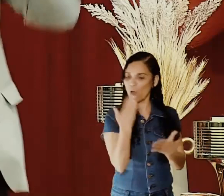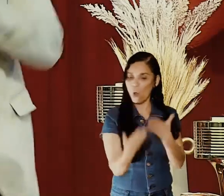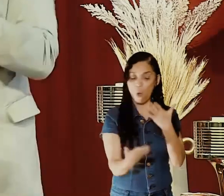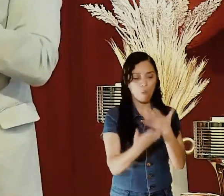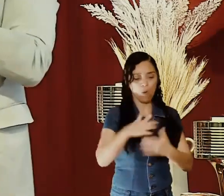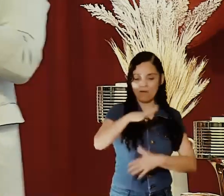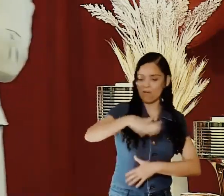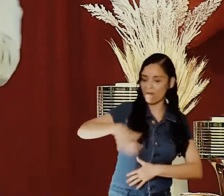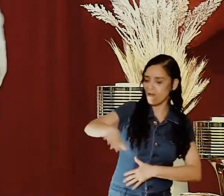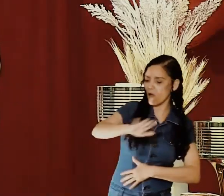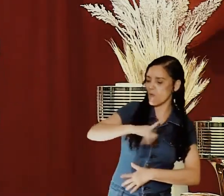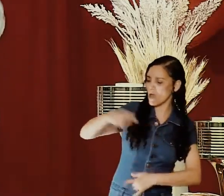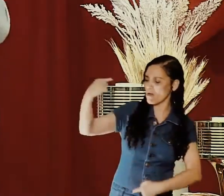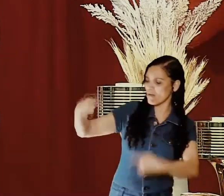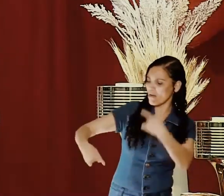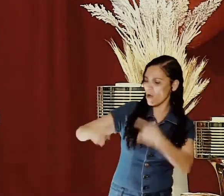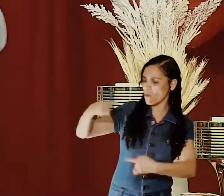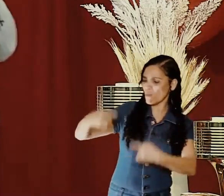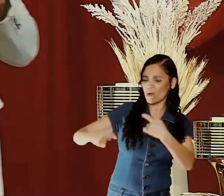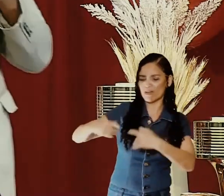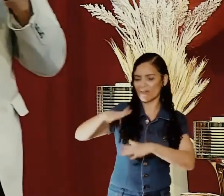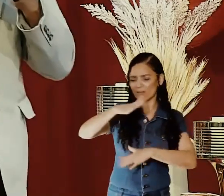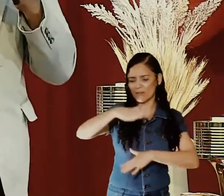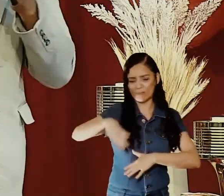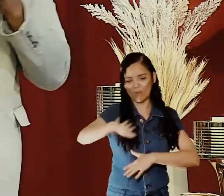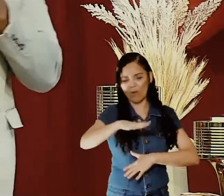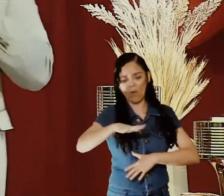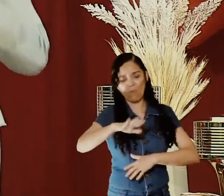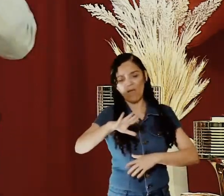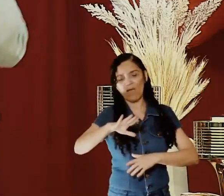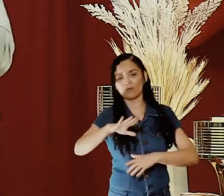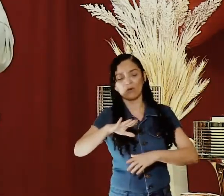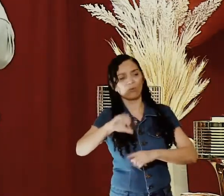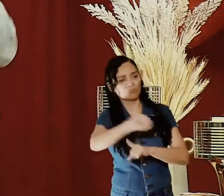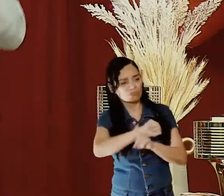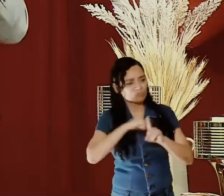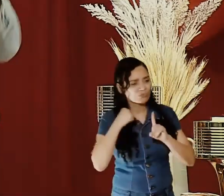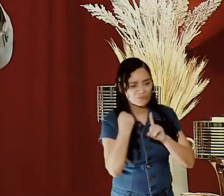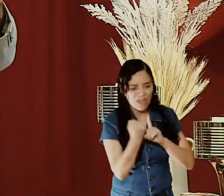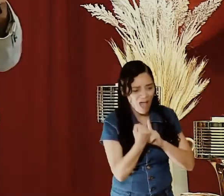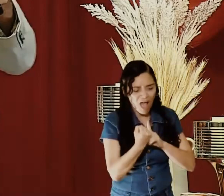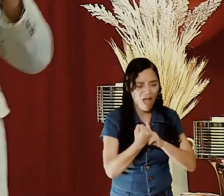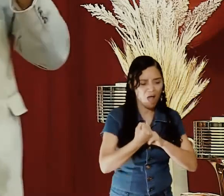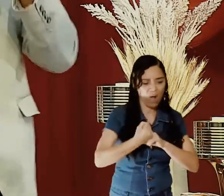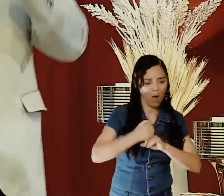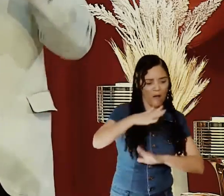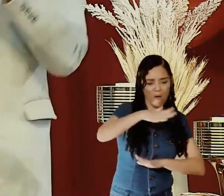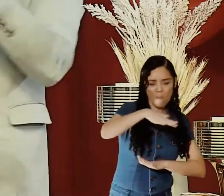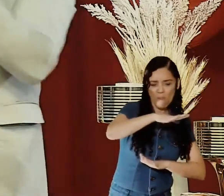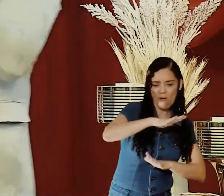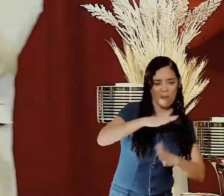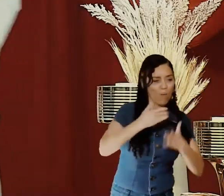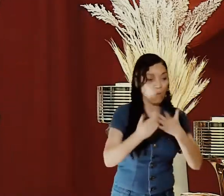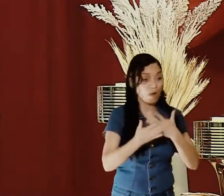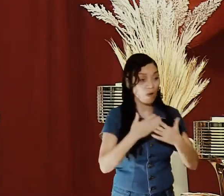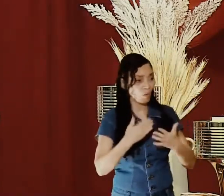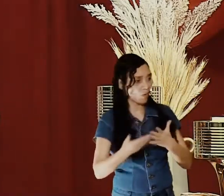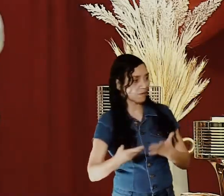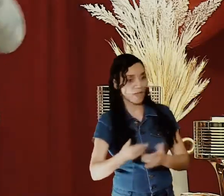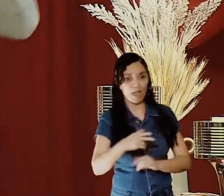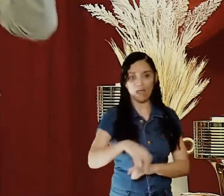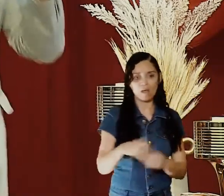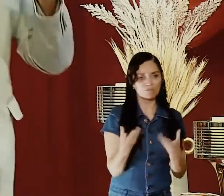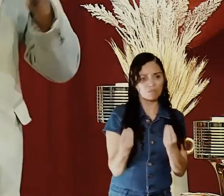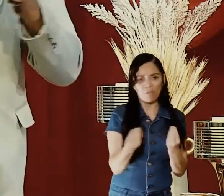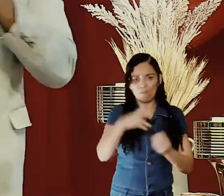contextos sociais, ou em outros variados contextos das épocas, das eras, das sociedades, mas quantas pessoas gritam,